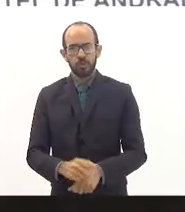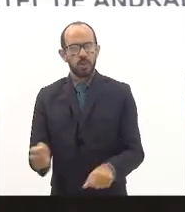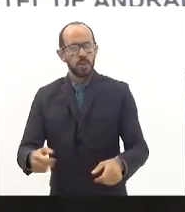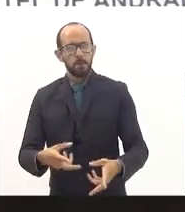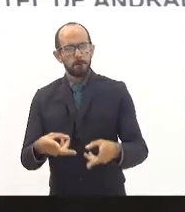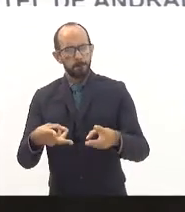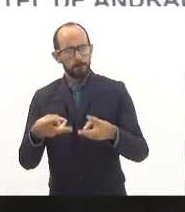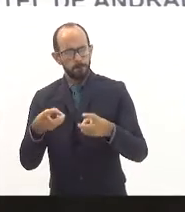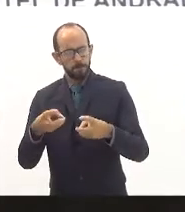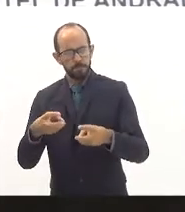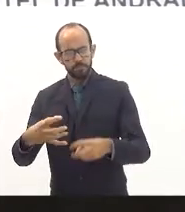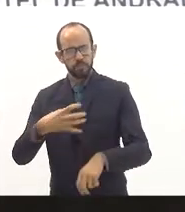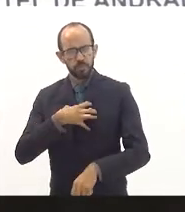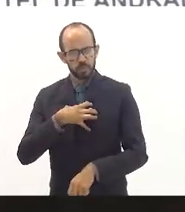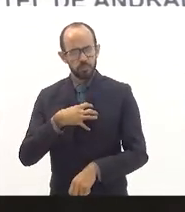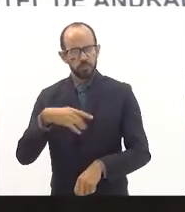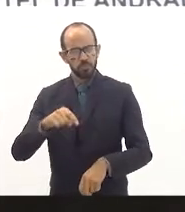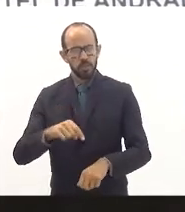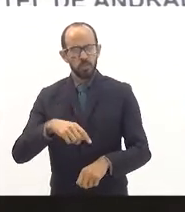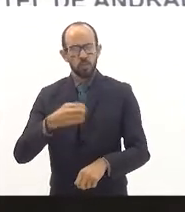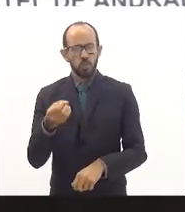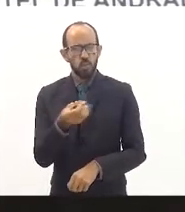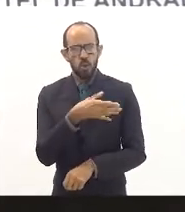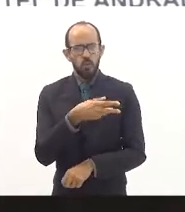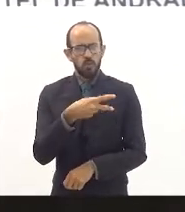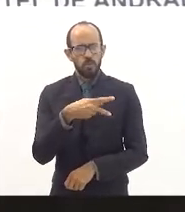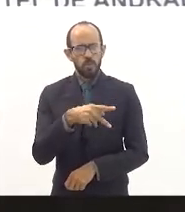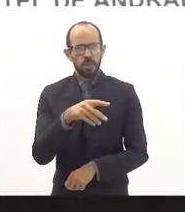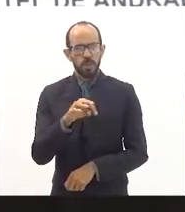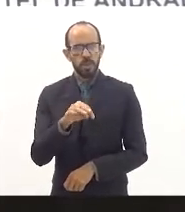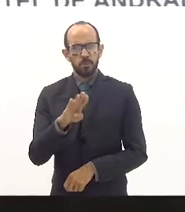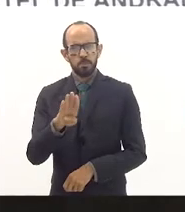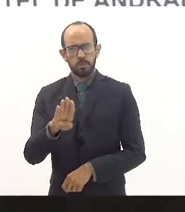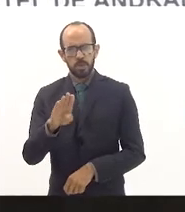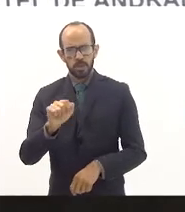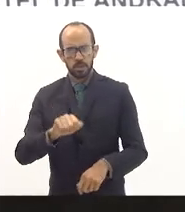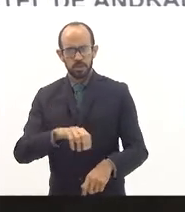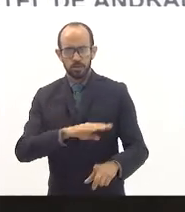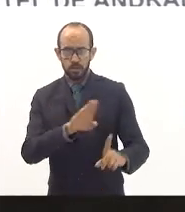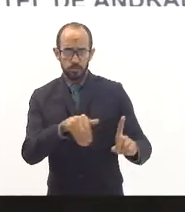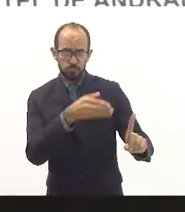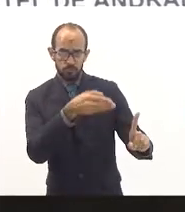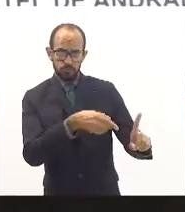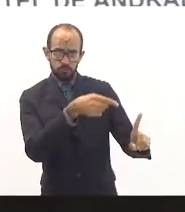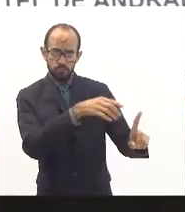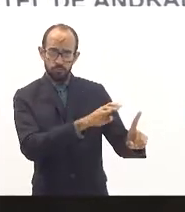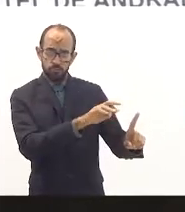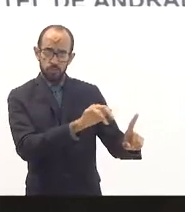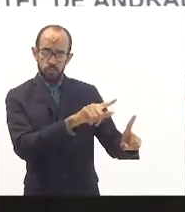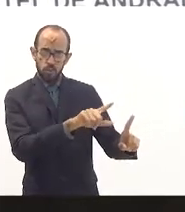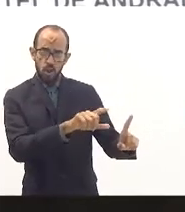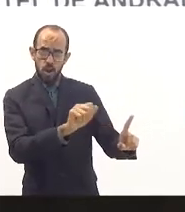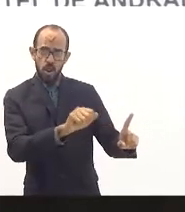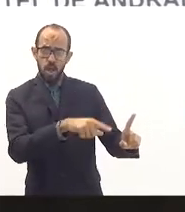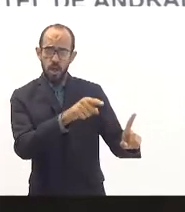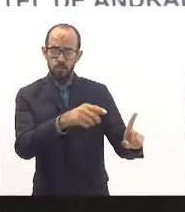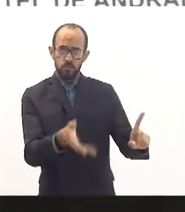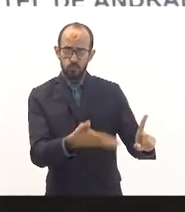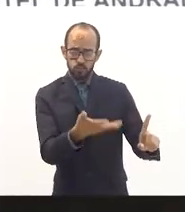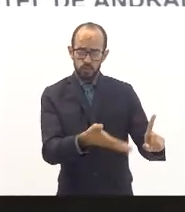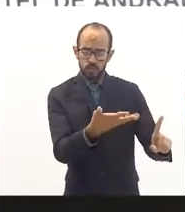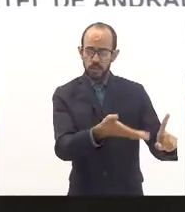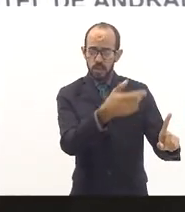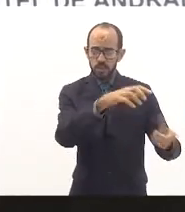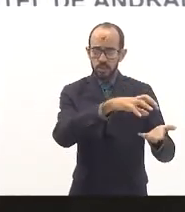Vislumbrando que o novo PTB, sob a vigorosa liderança de Brizola, empolgaria amplos setores